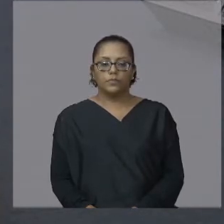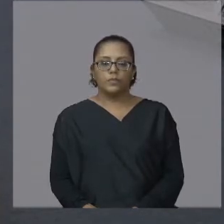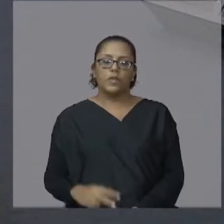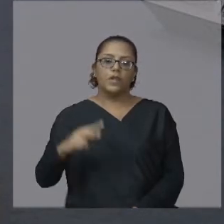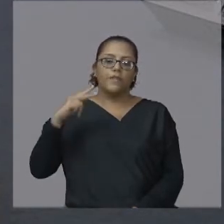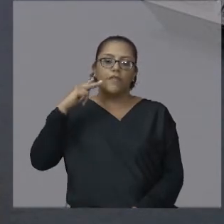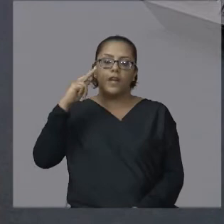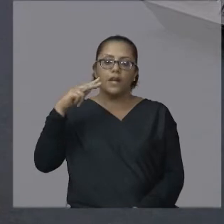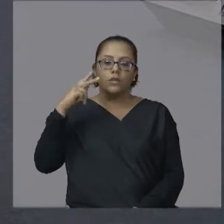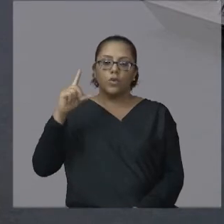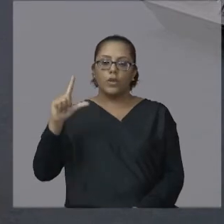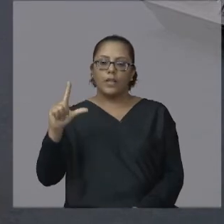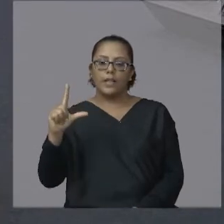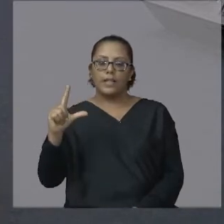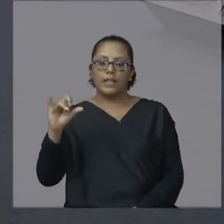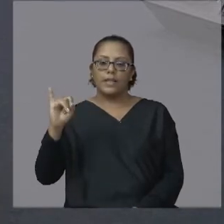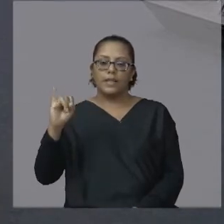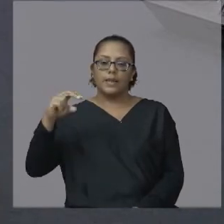Vereador Lino Bispo.